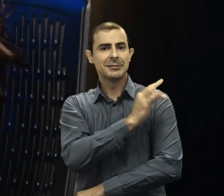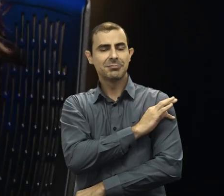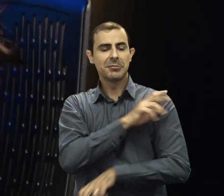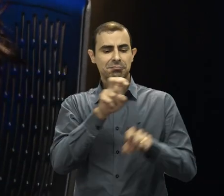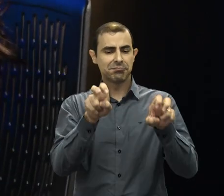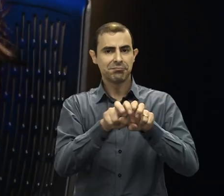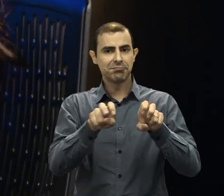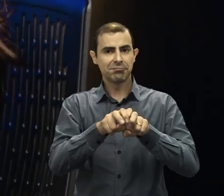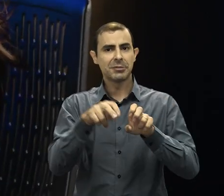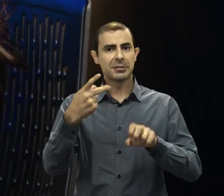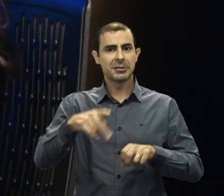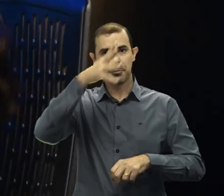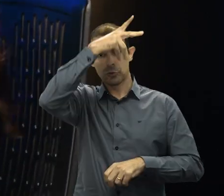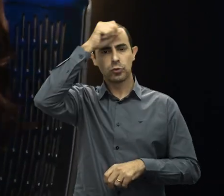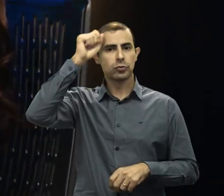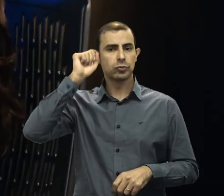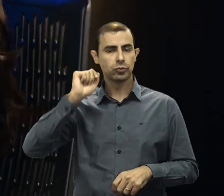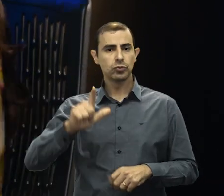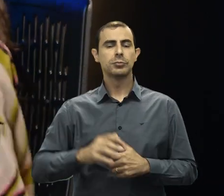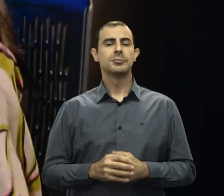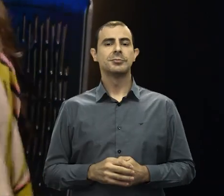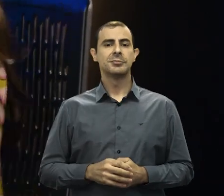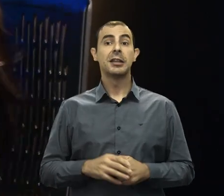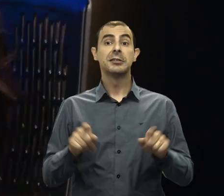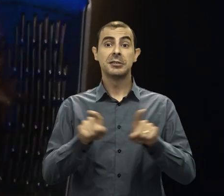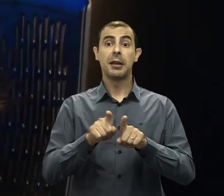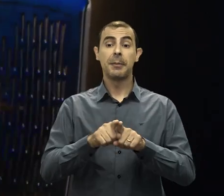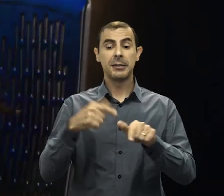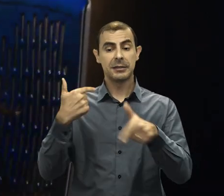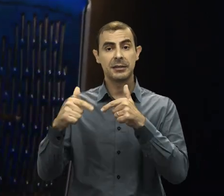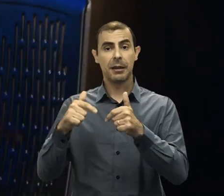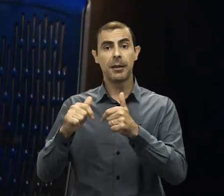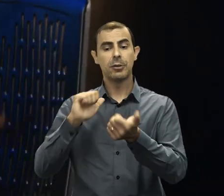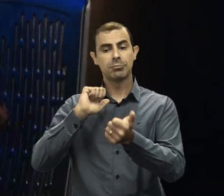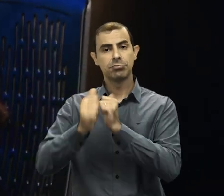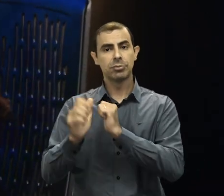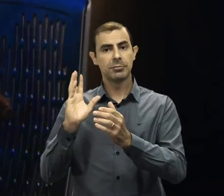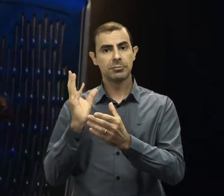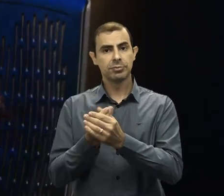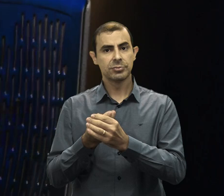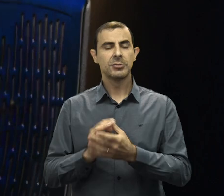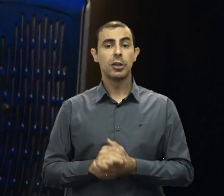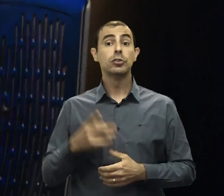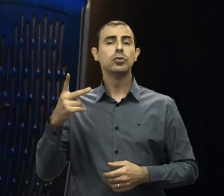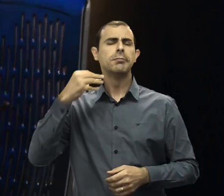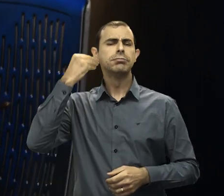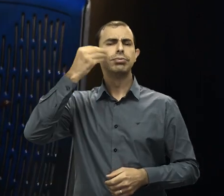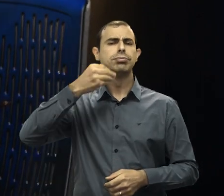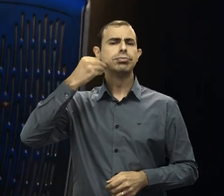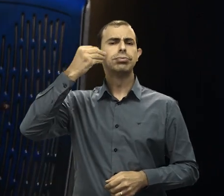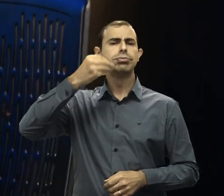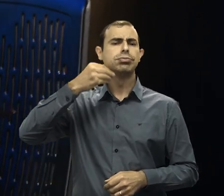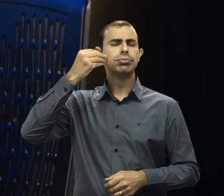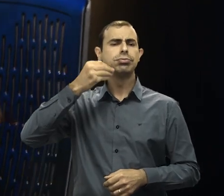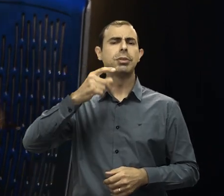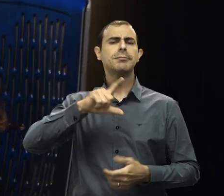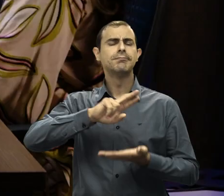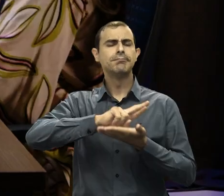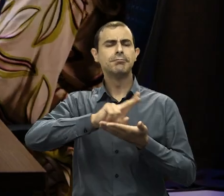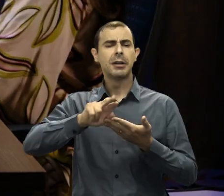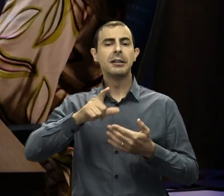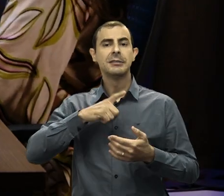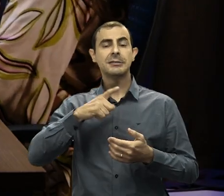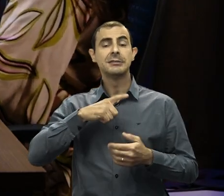Seleção de Futsal de Mato Grosso do Sul, também atuou na Fundesporte. Como que toda essa sua experiência, né, pauta a